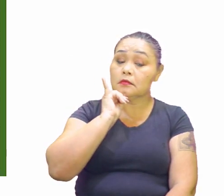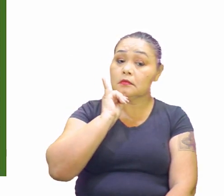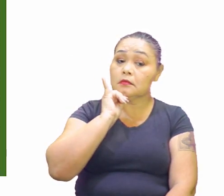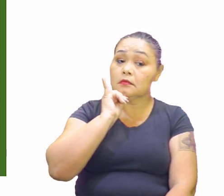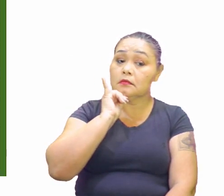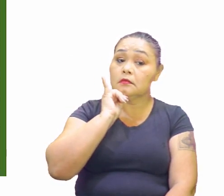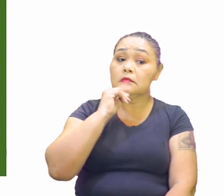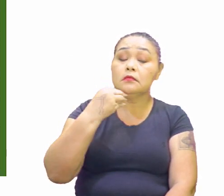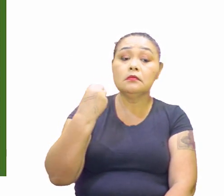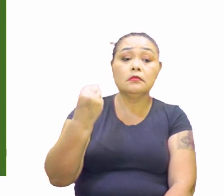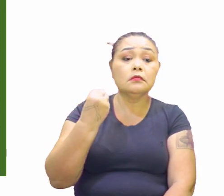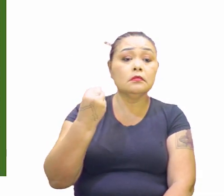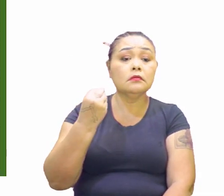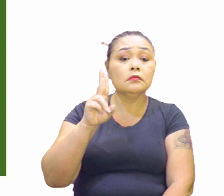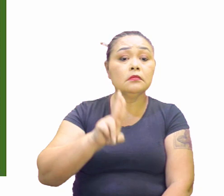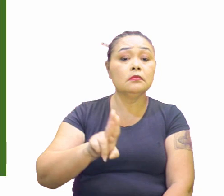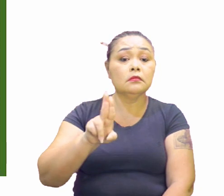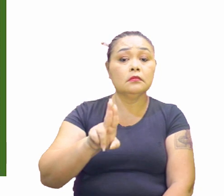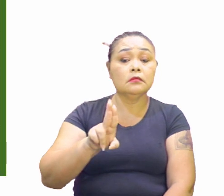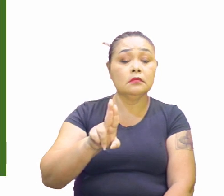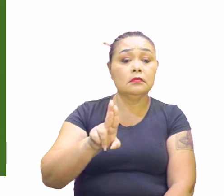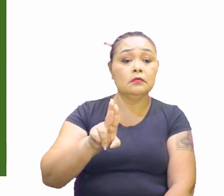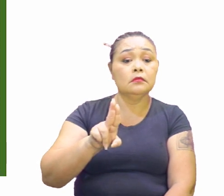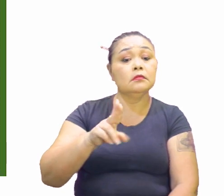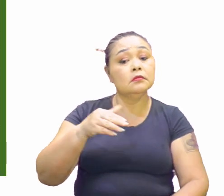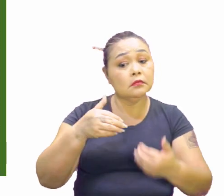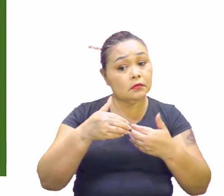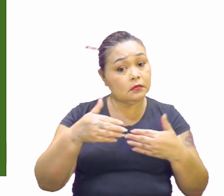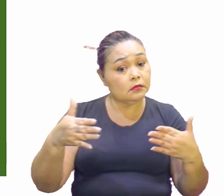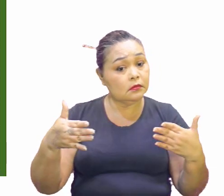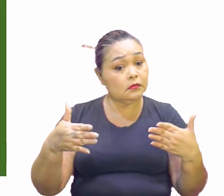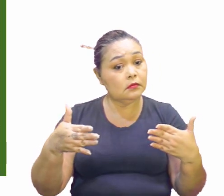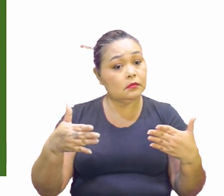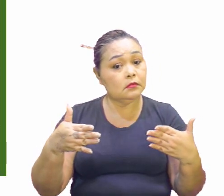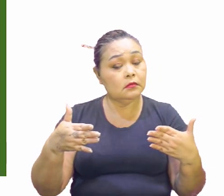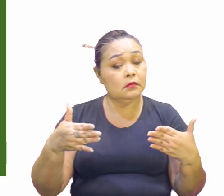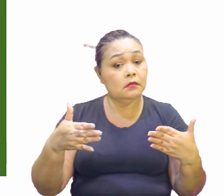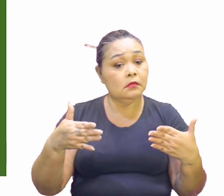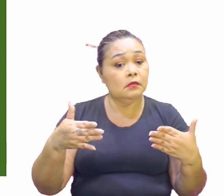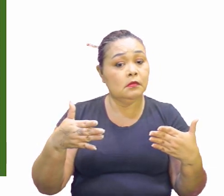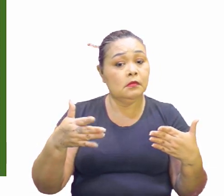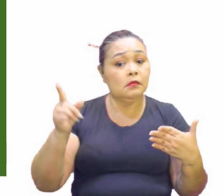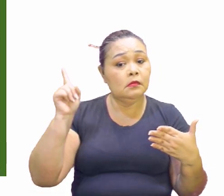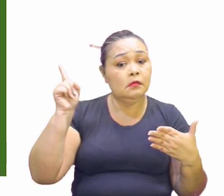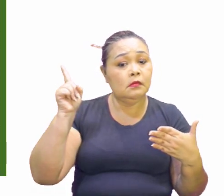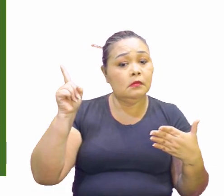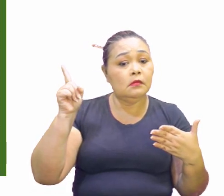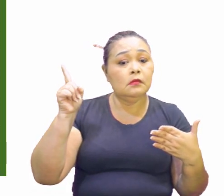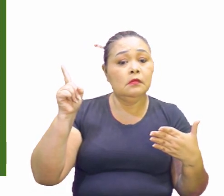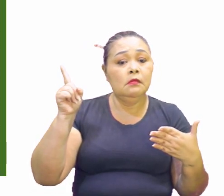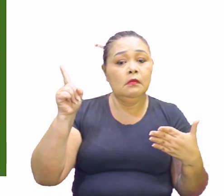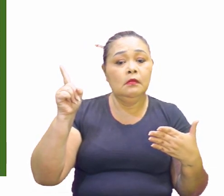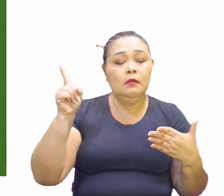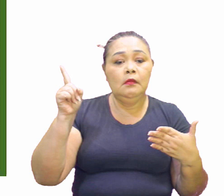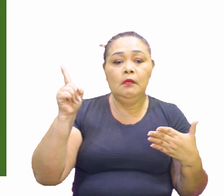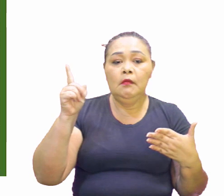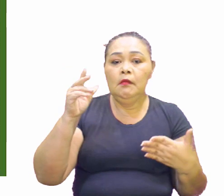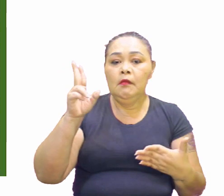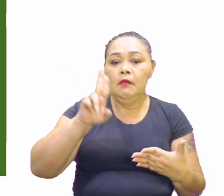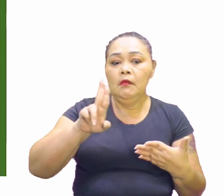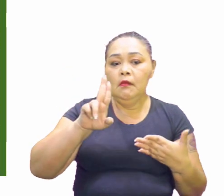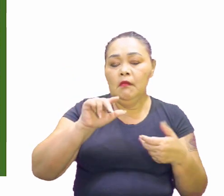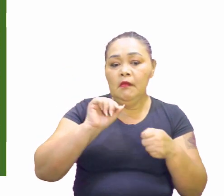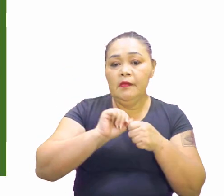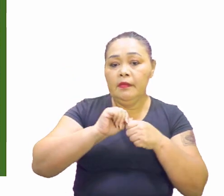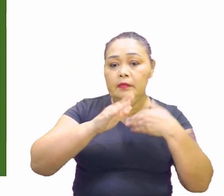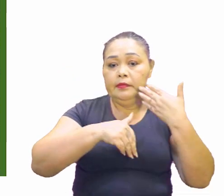exemplificação. Como que eu vou utilizar na minha introdução este item? Vejam bem, esse recurso